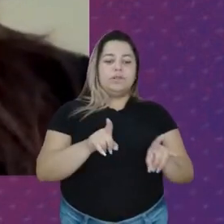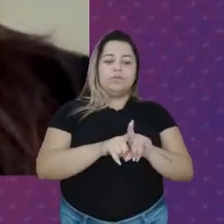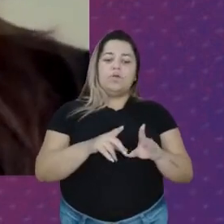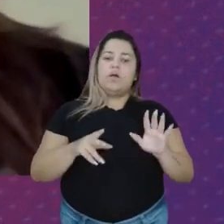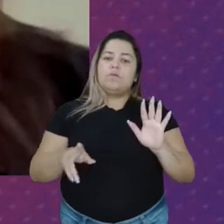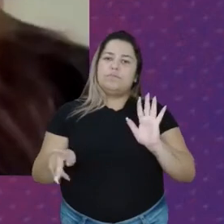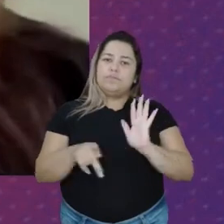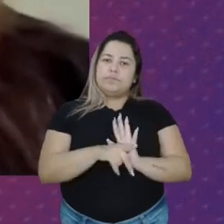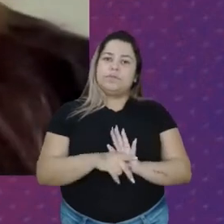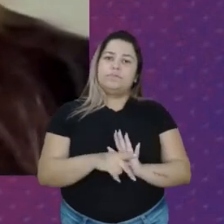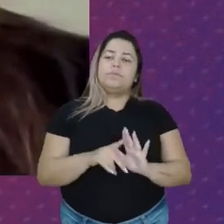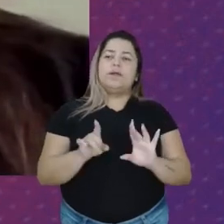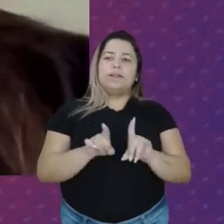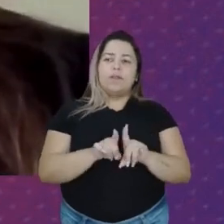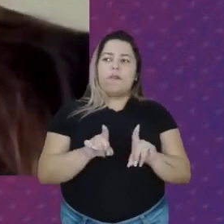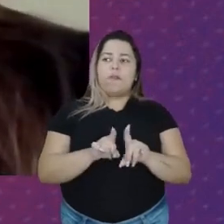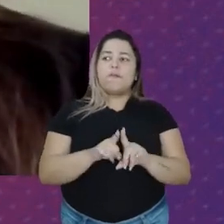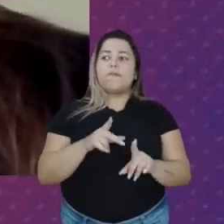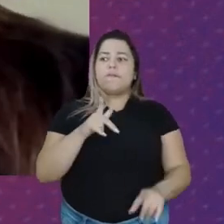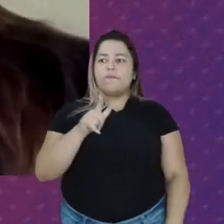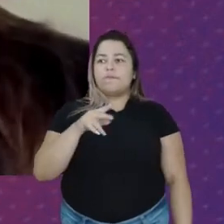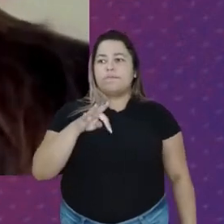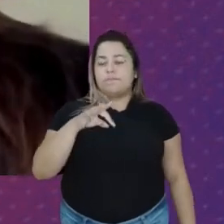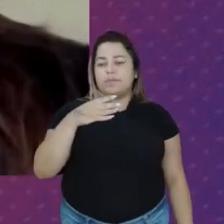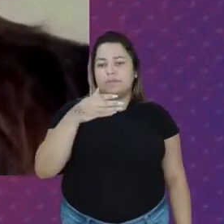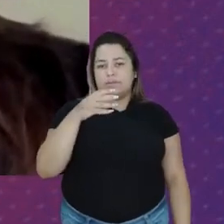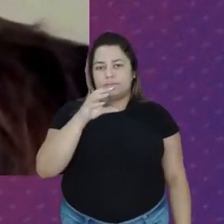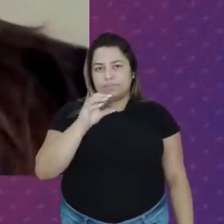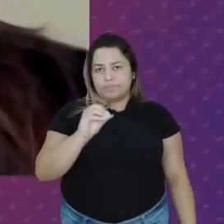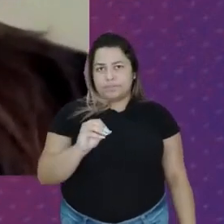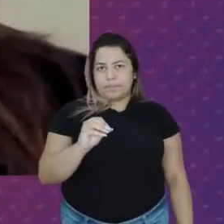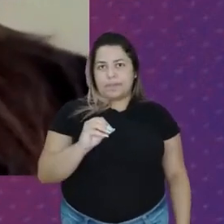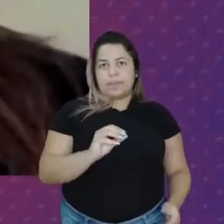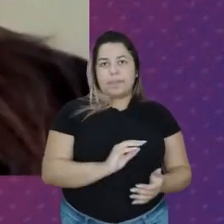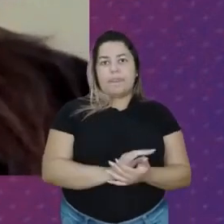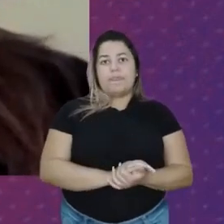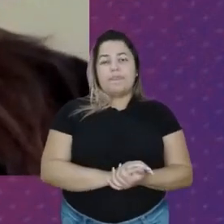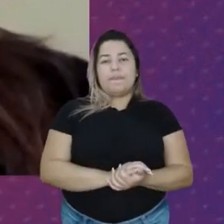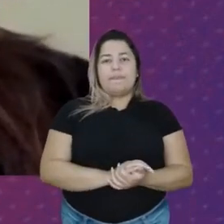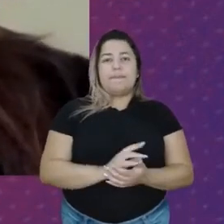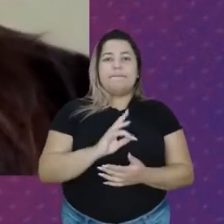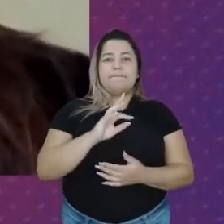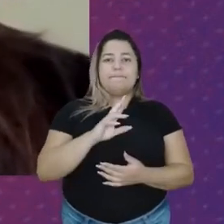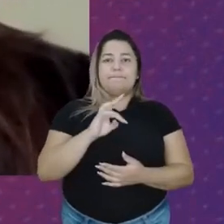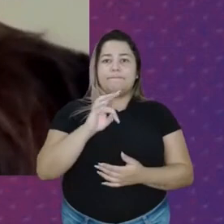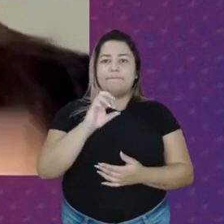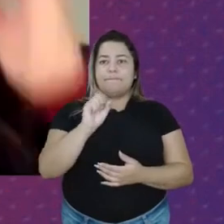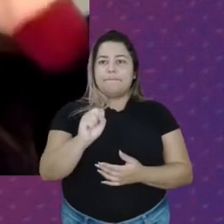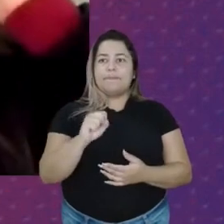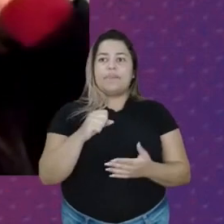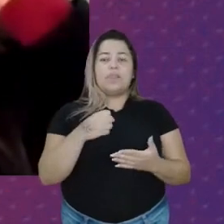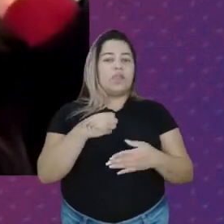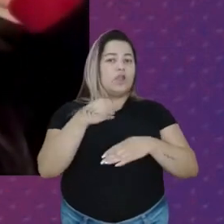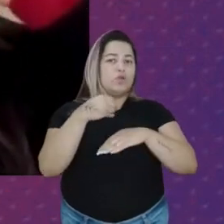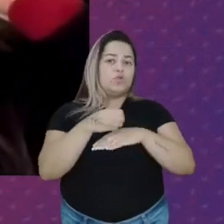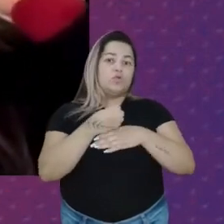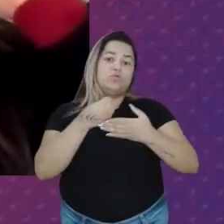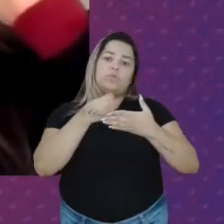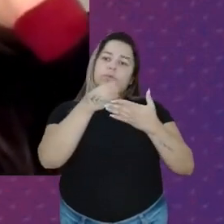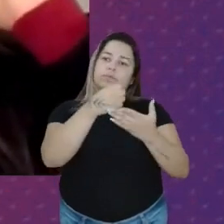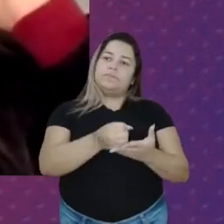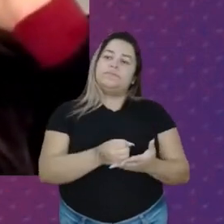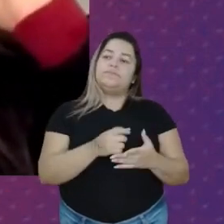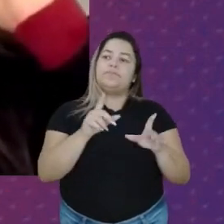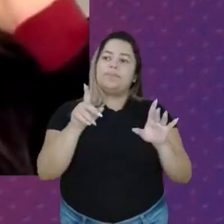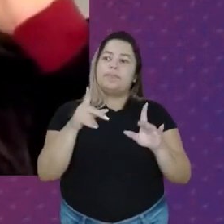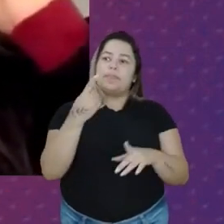campanhas, só que vocês também têm uma limitação, e a limitação de recursos que vocês podem doar para suas próprias campanhas é de